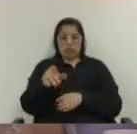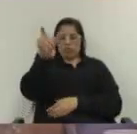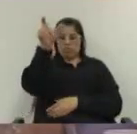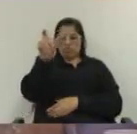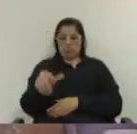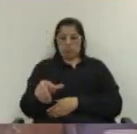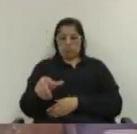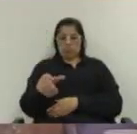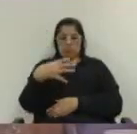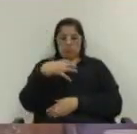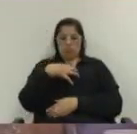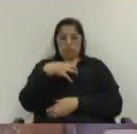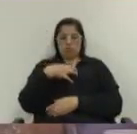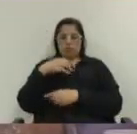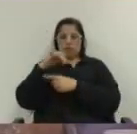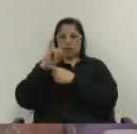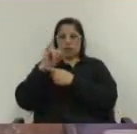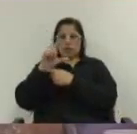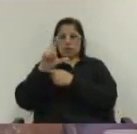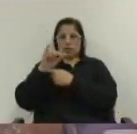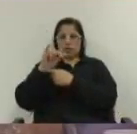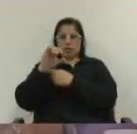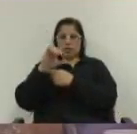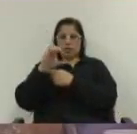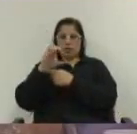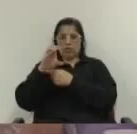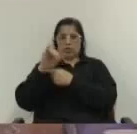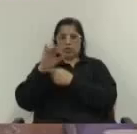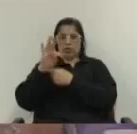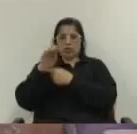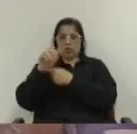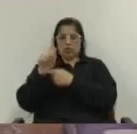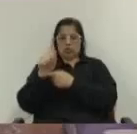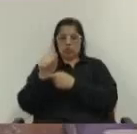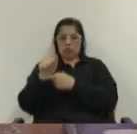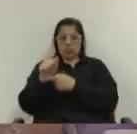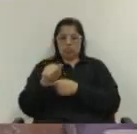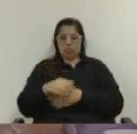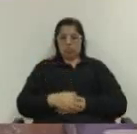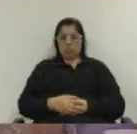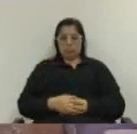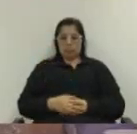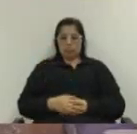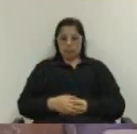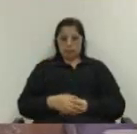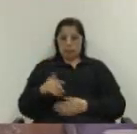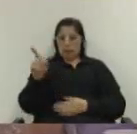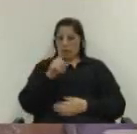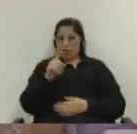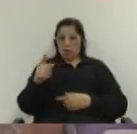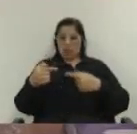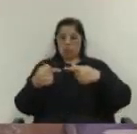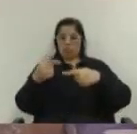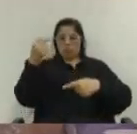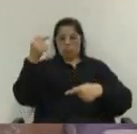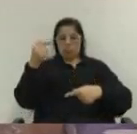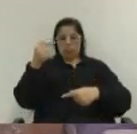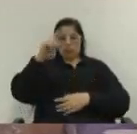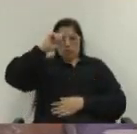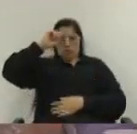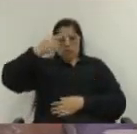ilícita constituir atividade não decorrente do exercício do respectivo mandato popular,